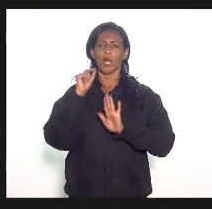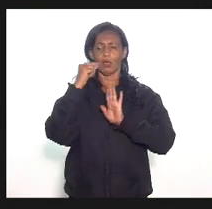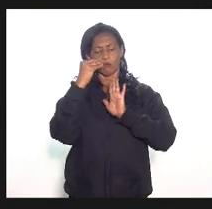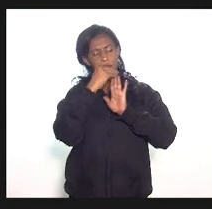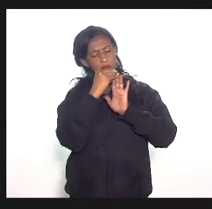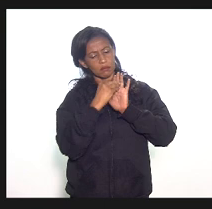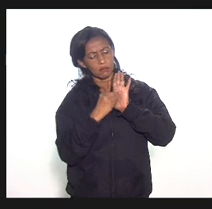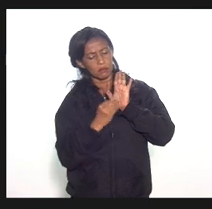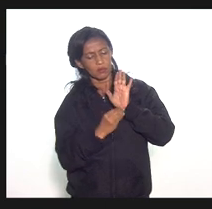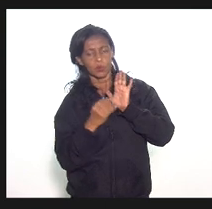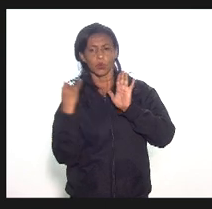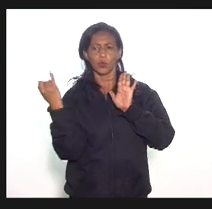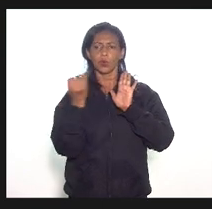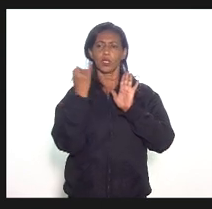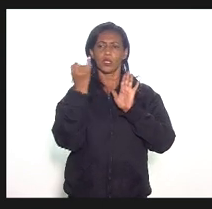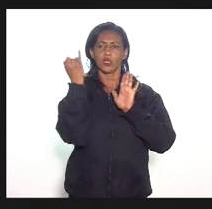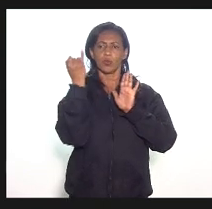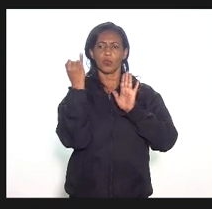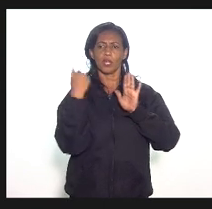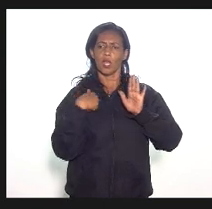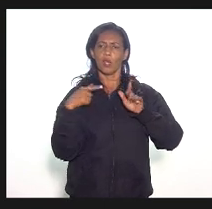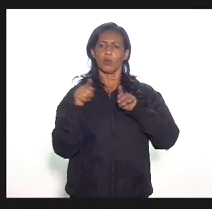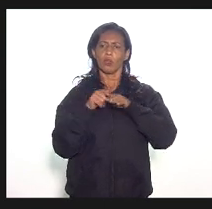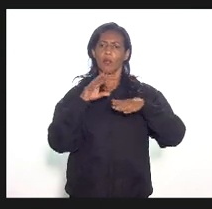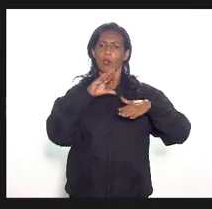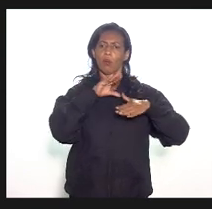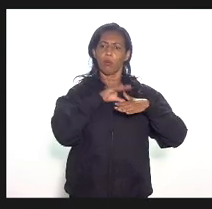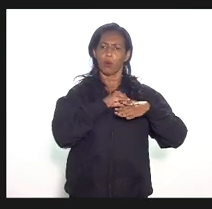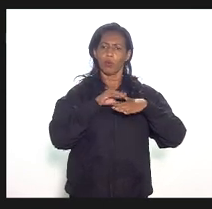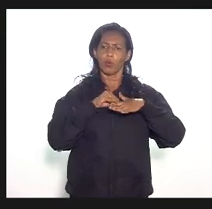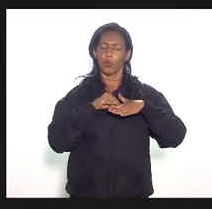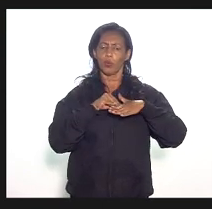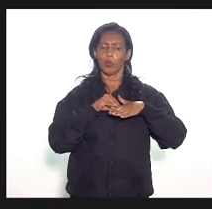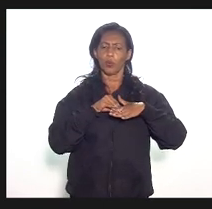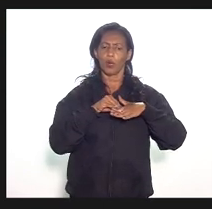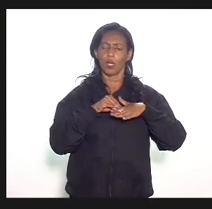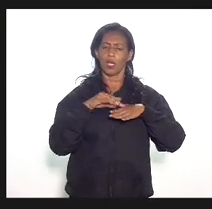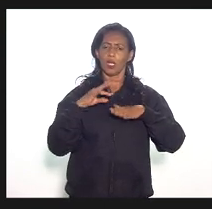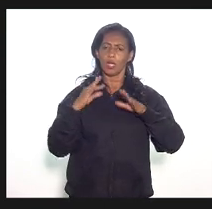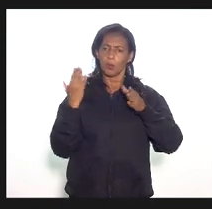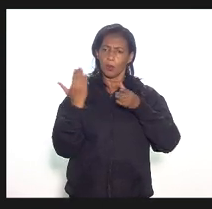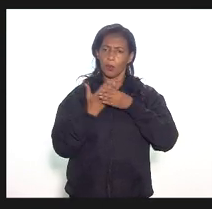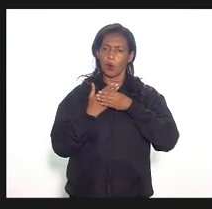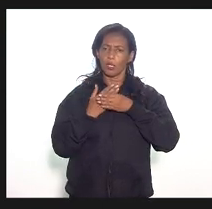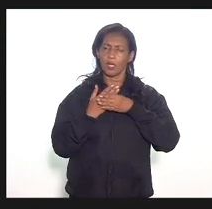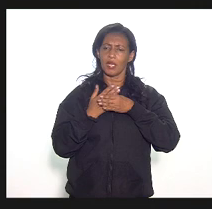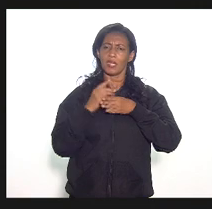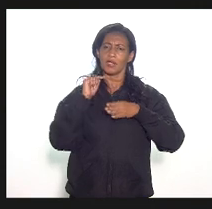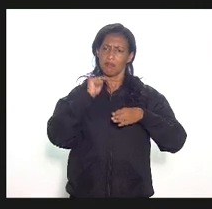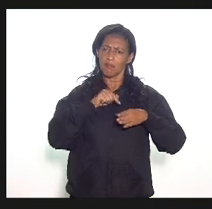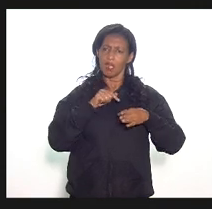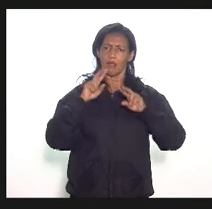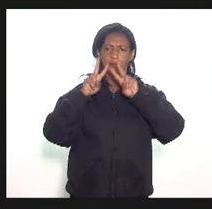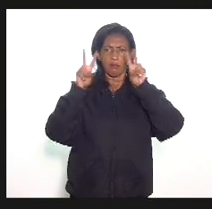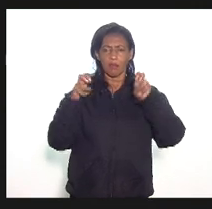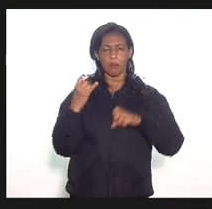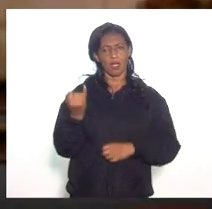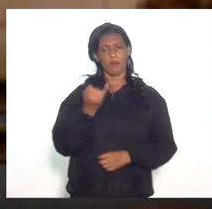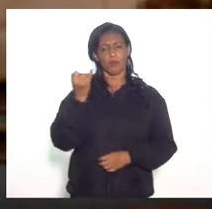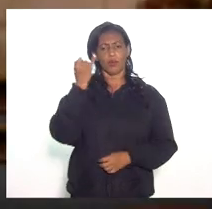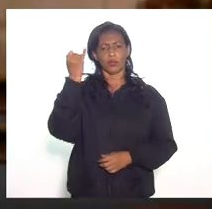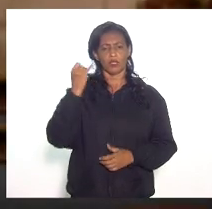e também protocolei esses destaques de emendas minhas acho que essa matéria é muito importante então